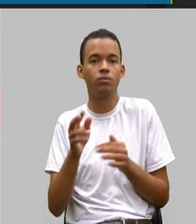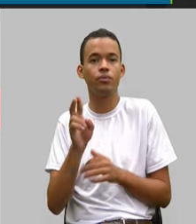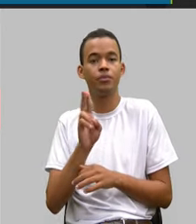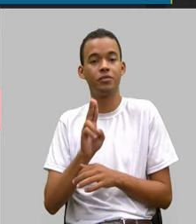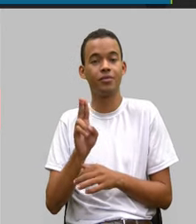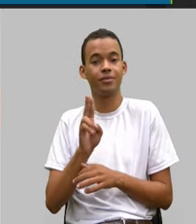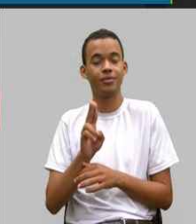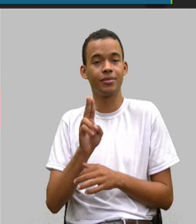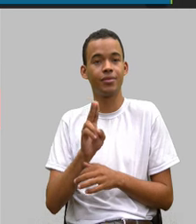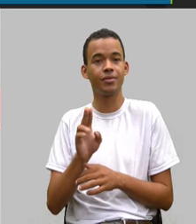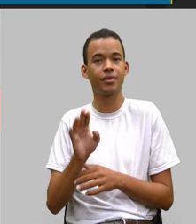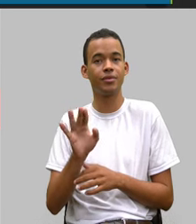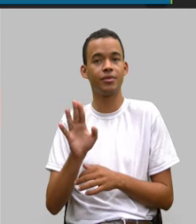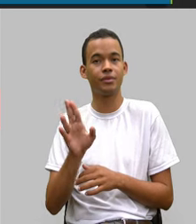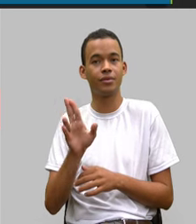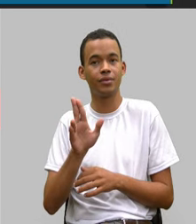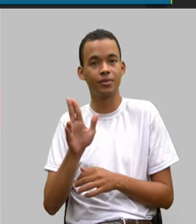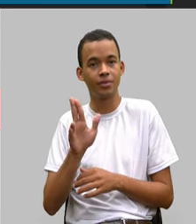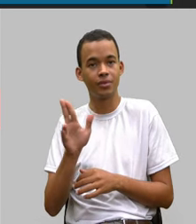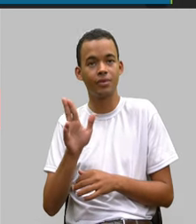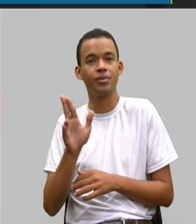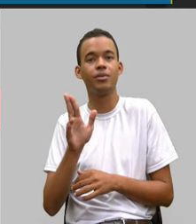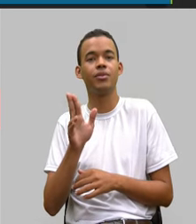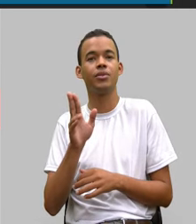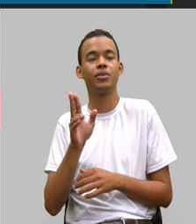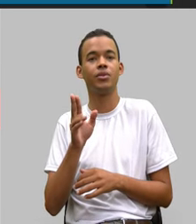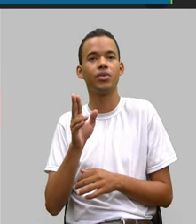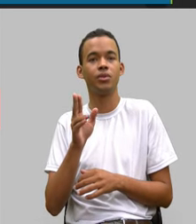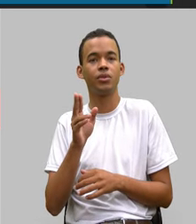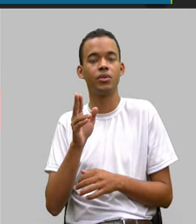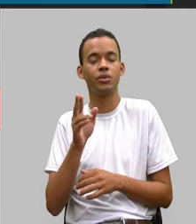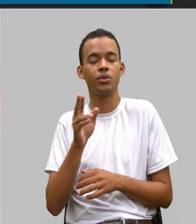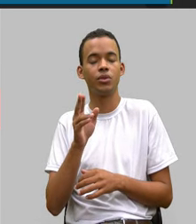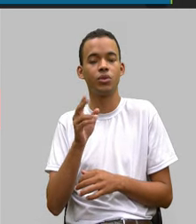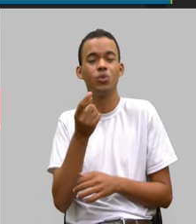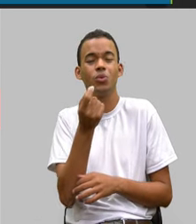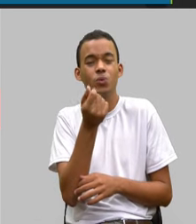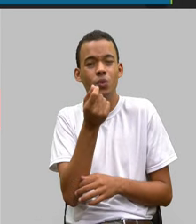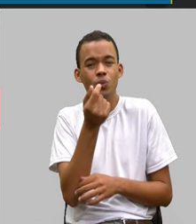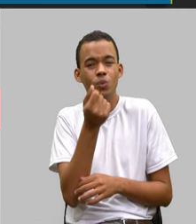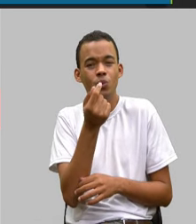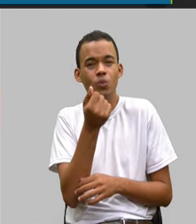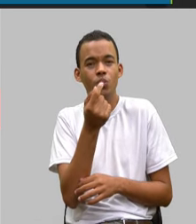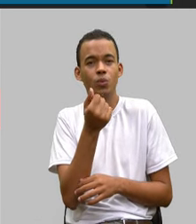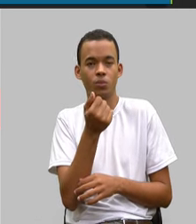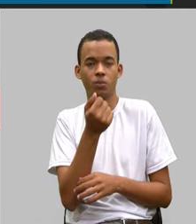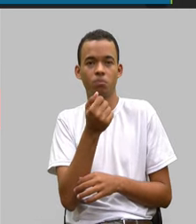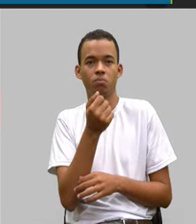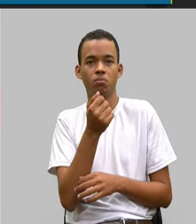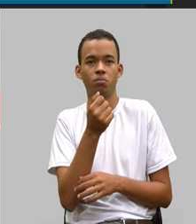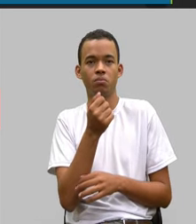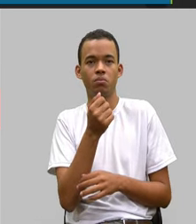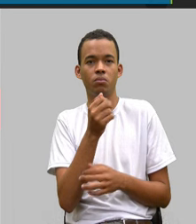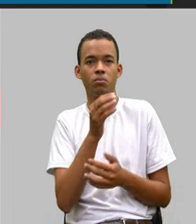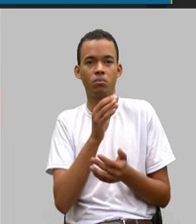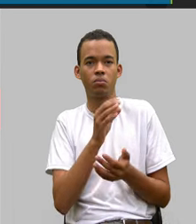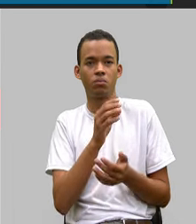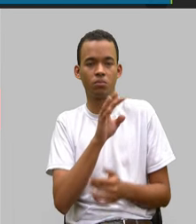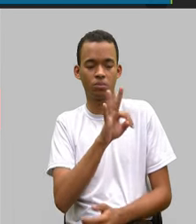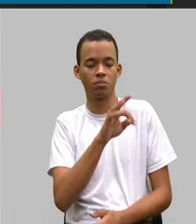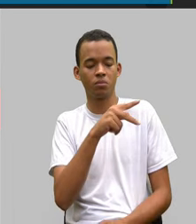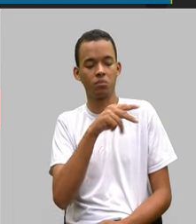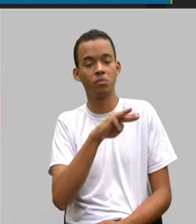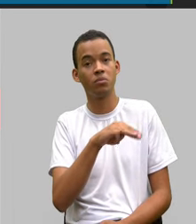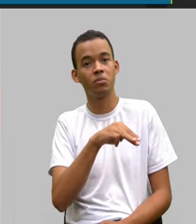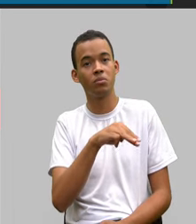de eh custo medicamentoso só pela só por conta da da da TPM